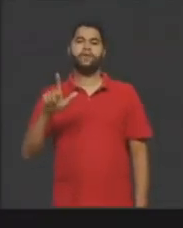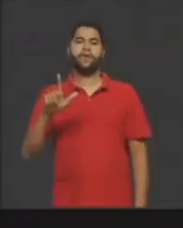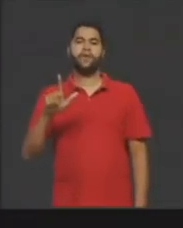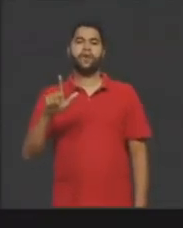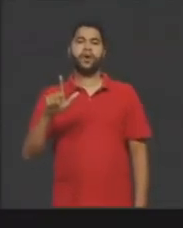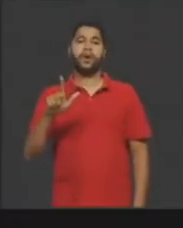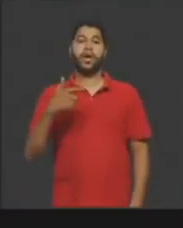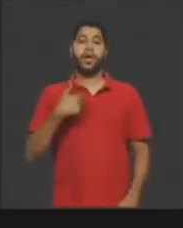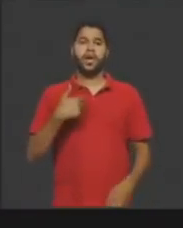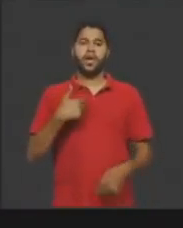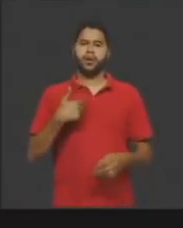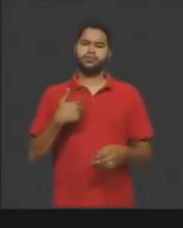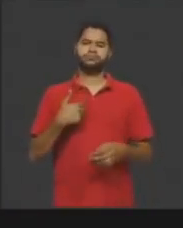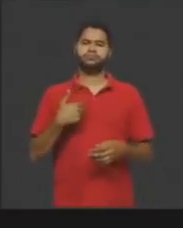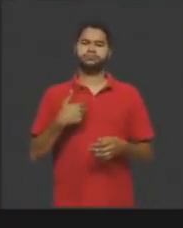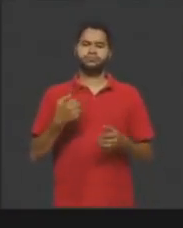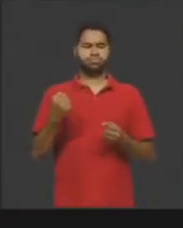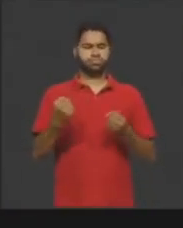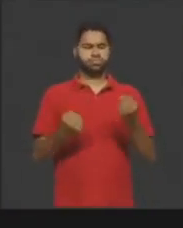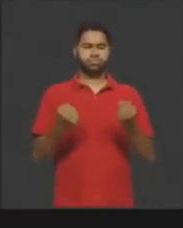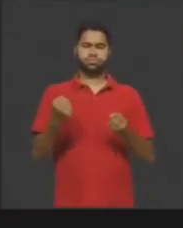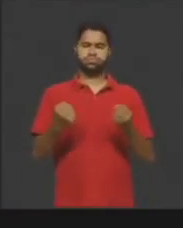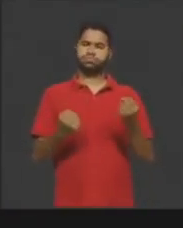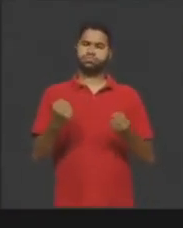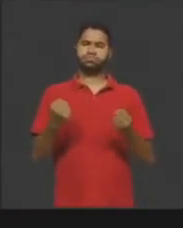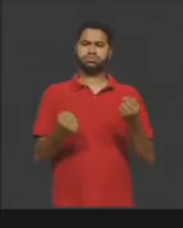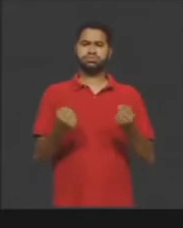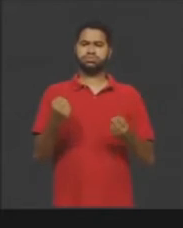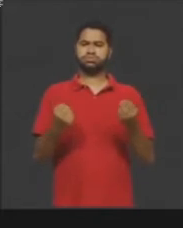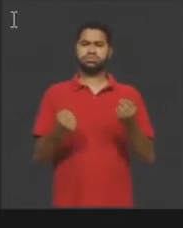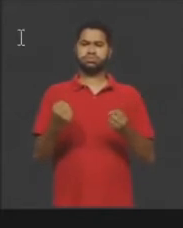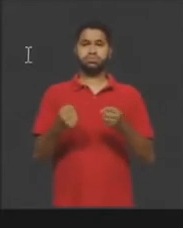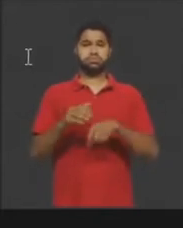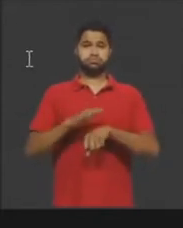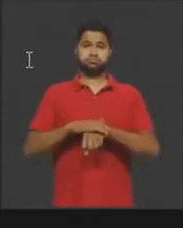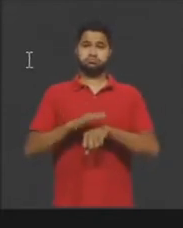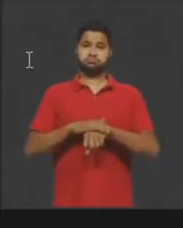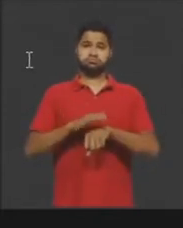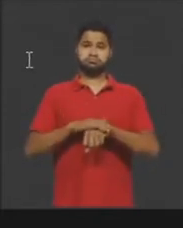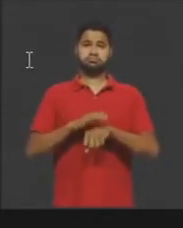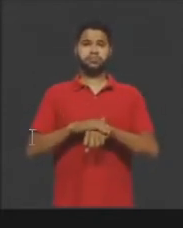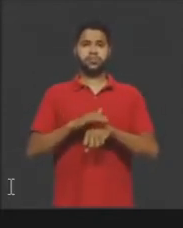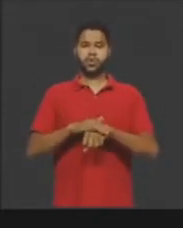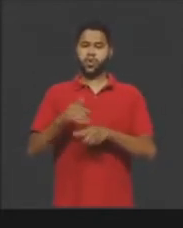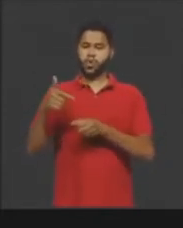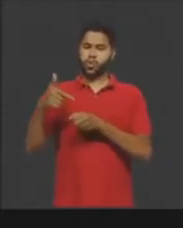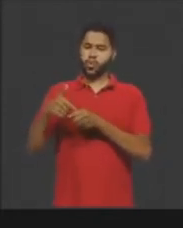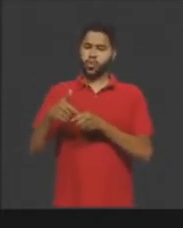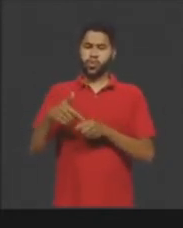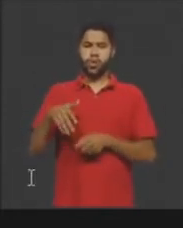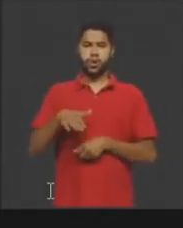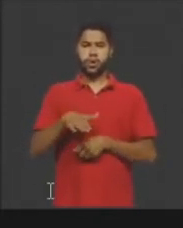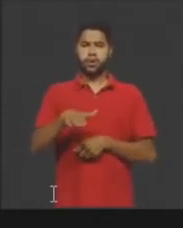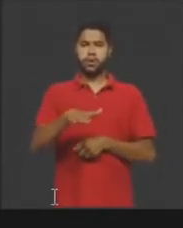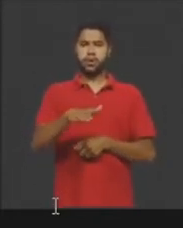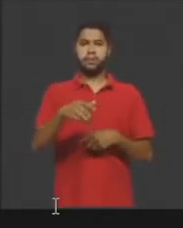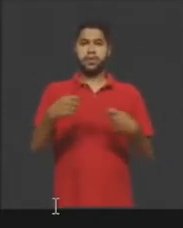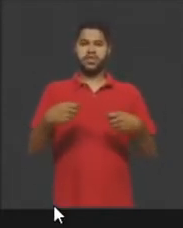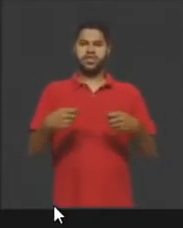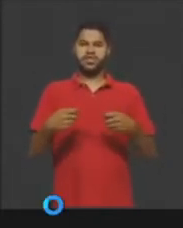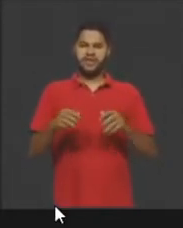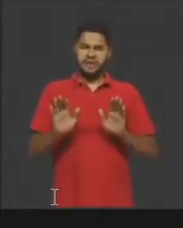é uma máquina que se locomove por si mesma. Ela queima combustível e ela anda sem a gente precisar de fazer